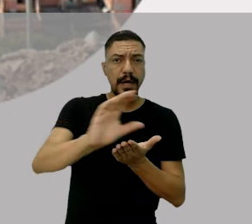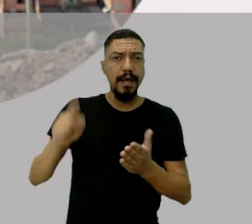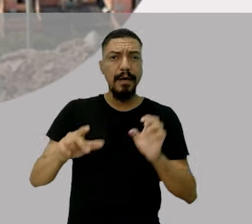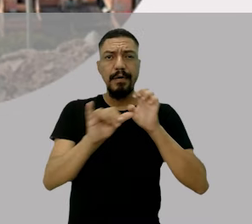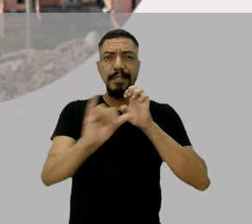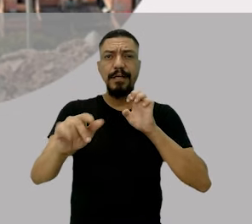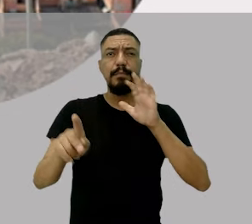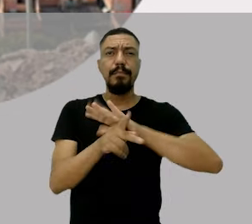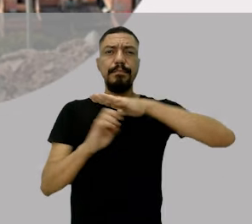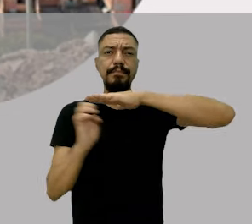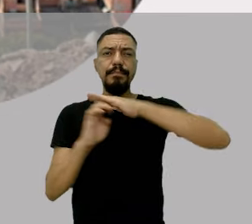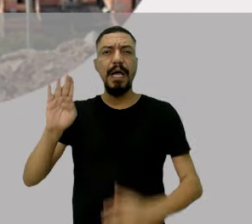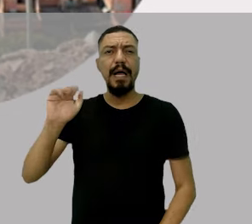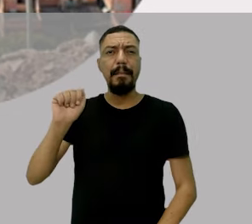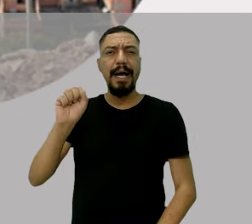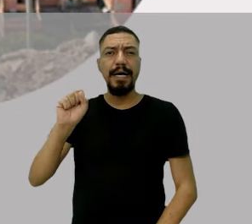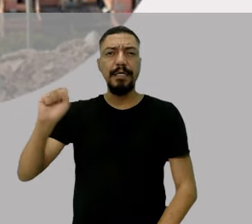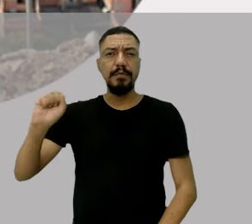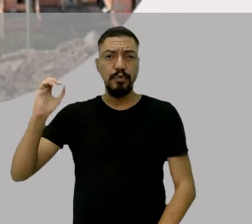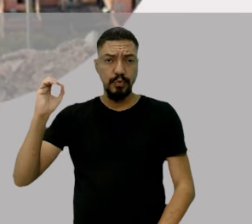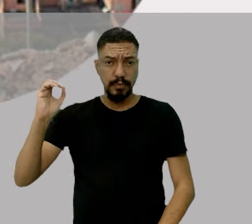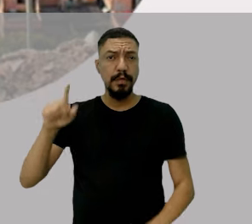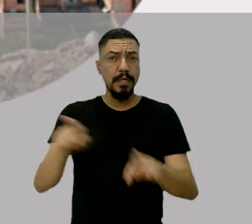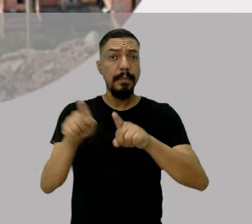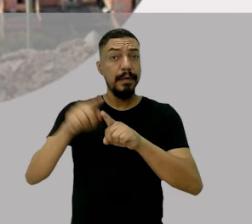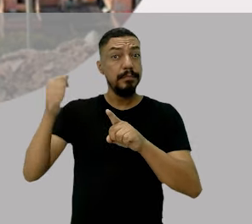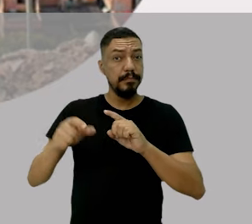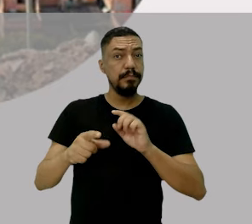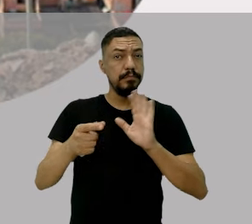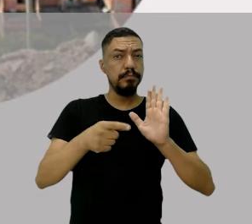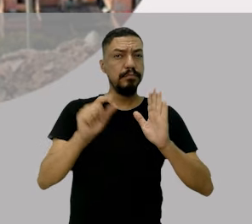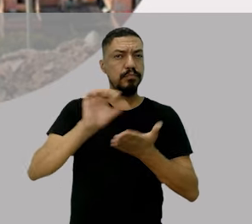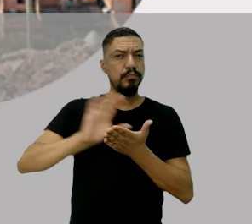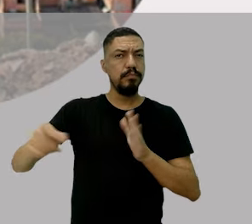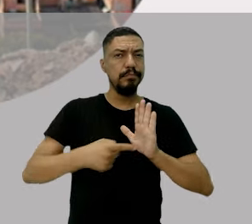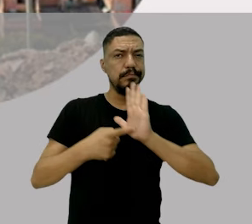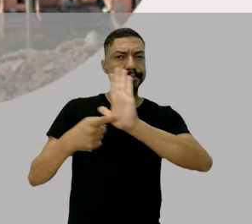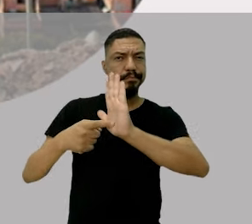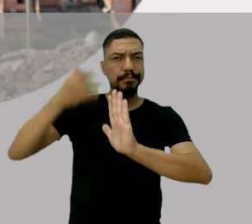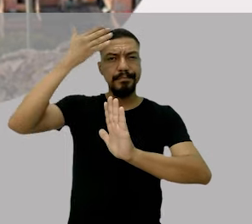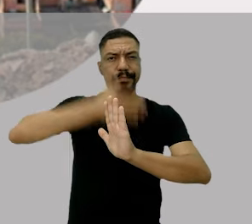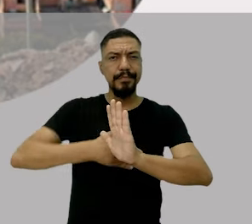né, que era empresa naquele momento, e a gente também tinha que prestar contas nos termos